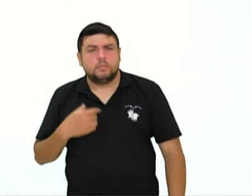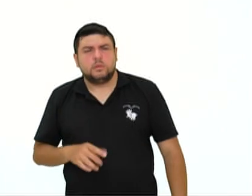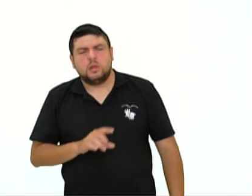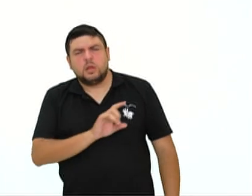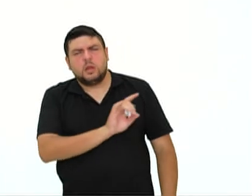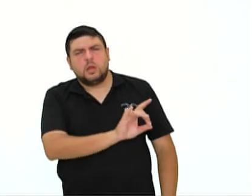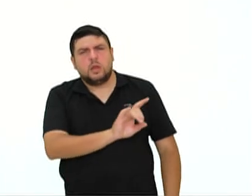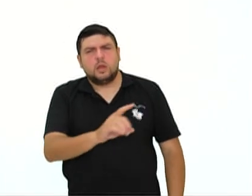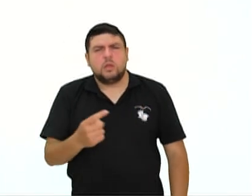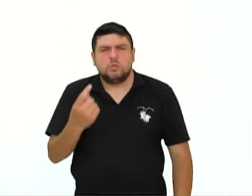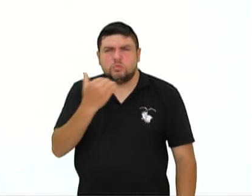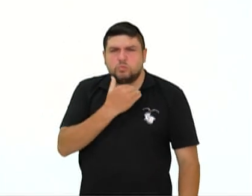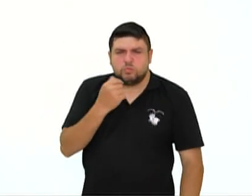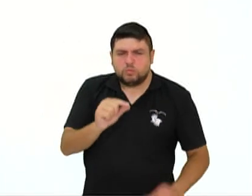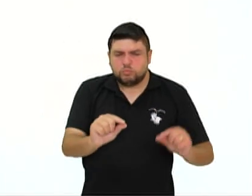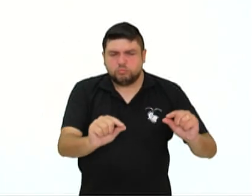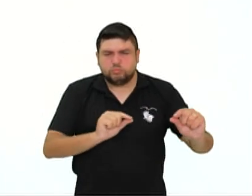nacional.